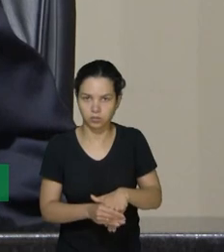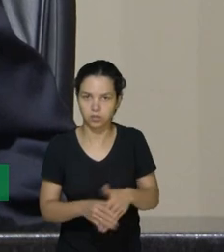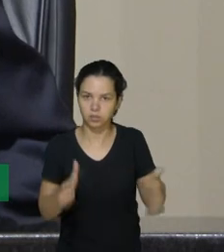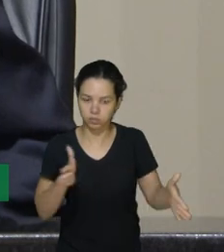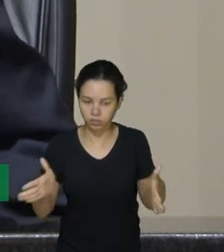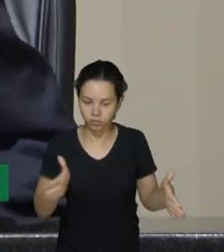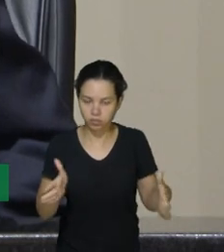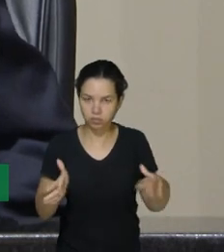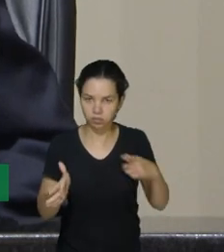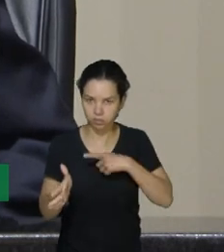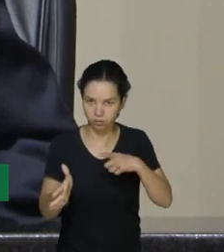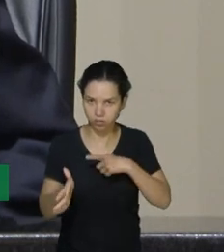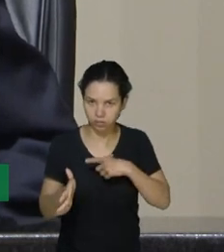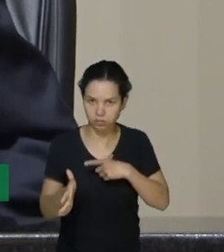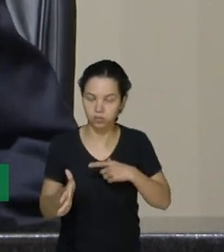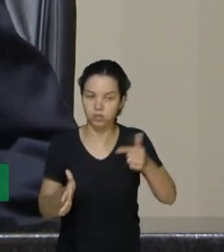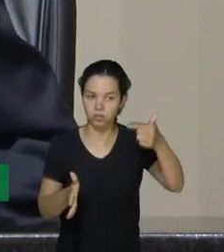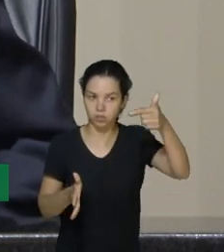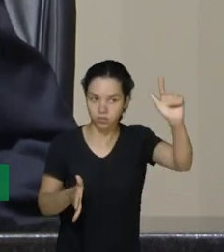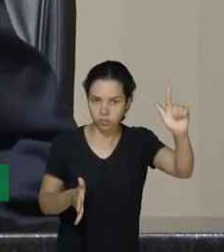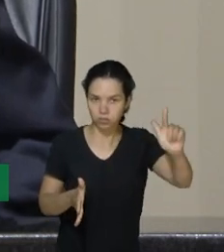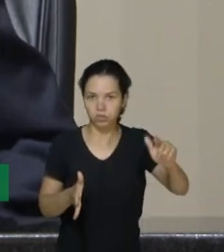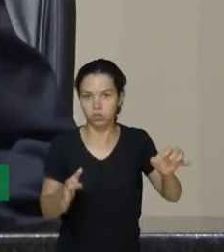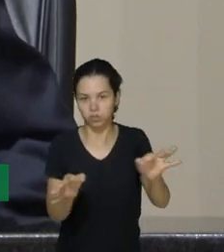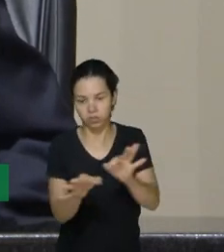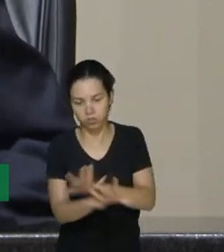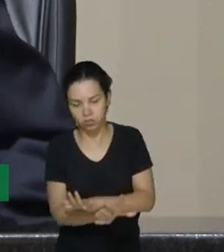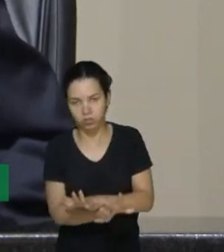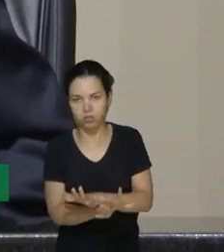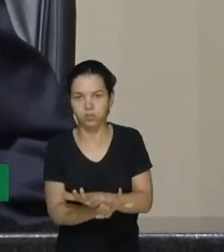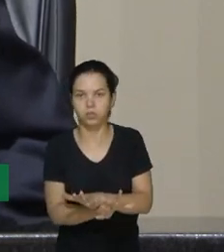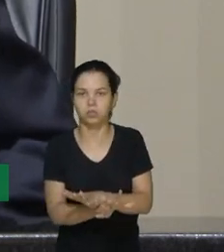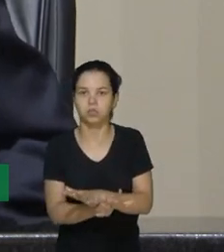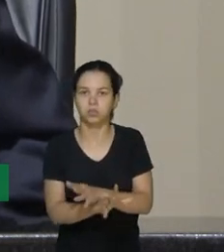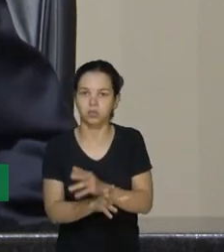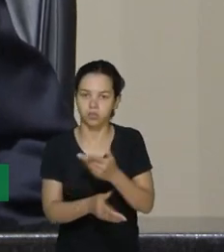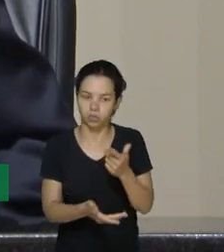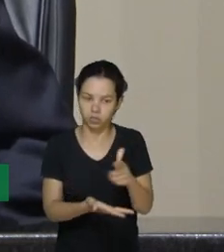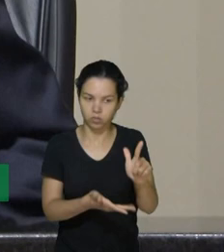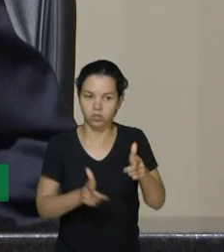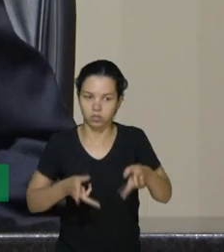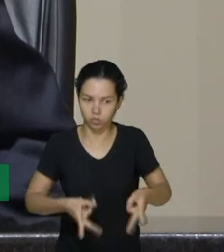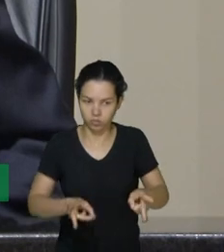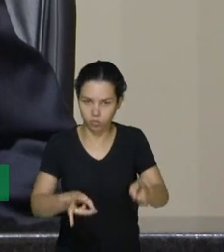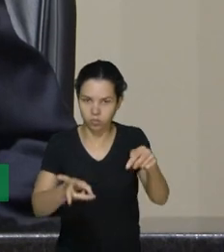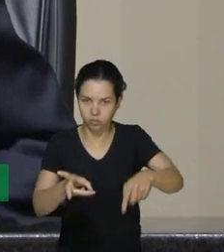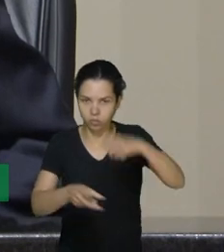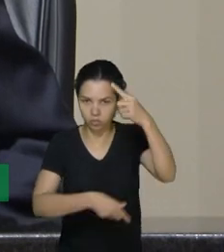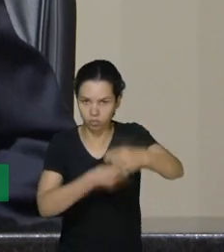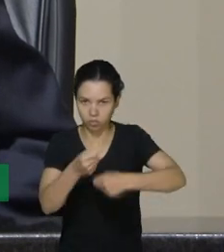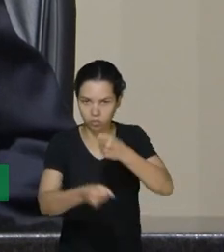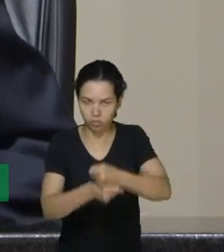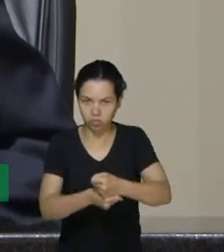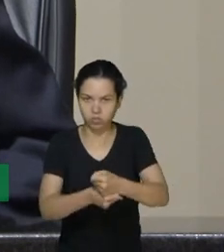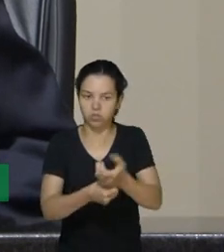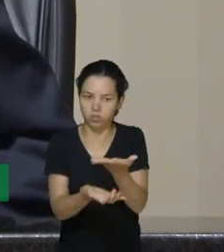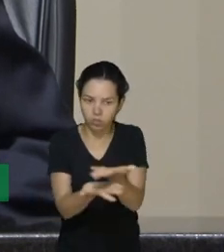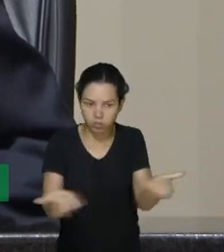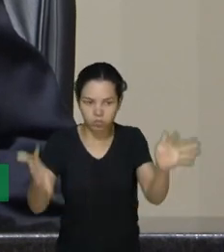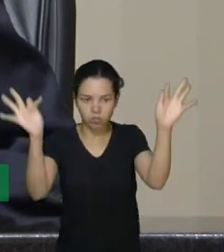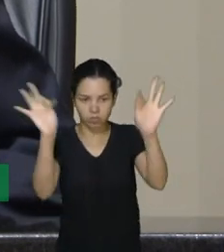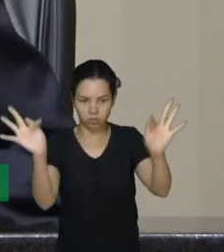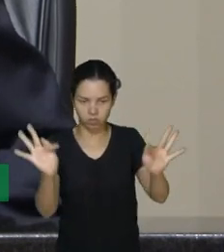mandato em outras instâncias, e aqueles que vão continuar aqui, possam ser todos felizes na sua